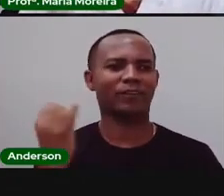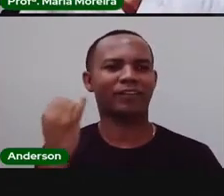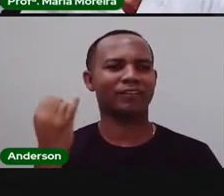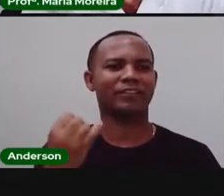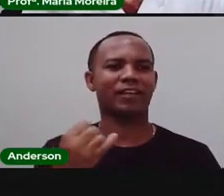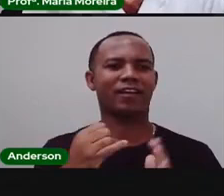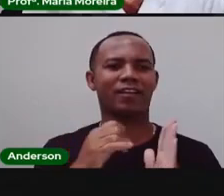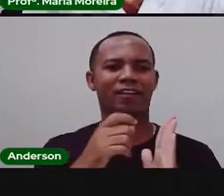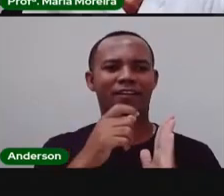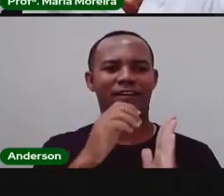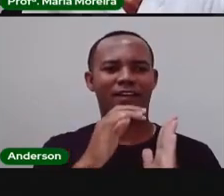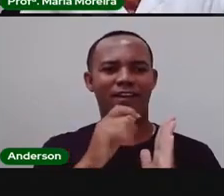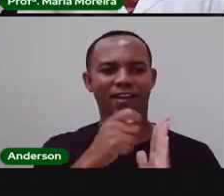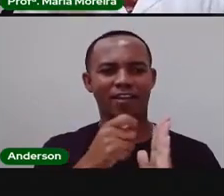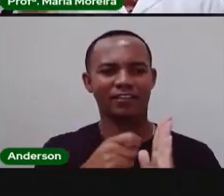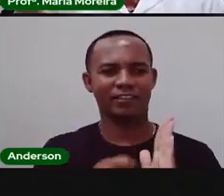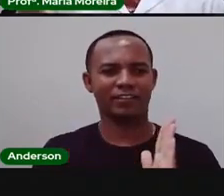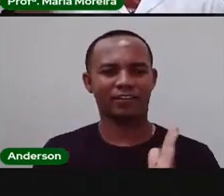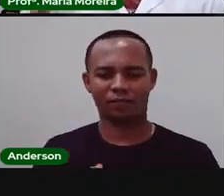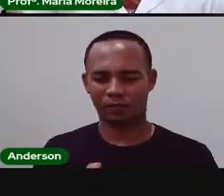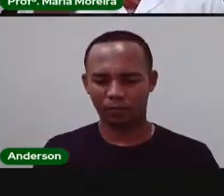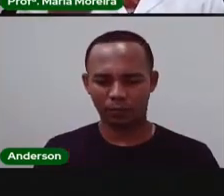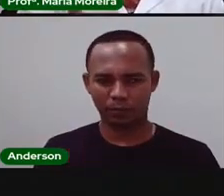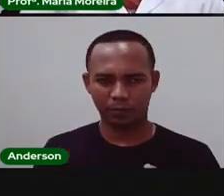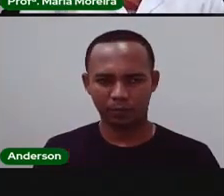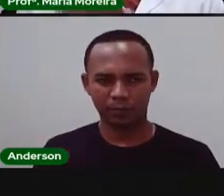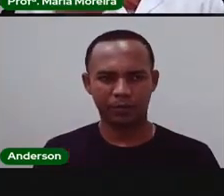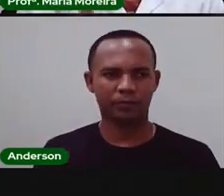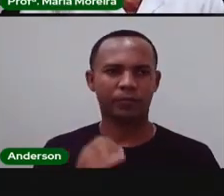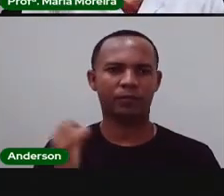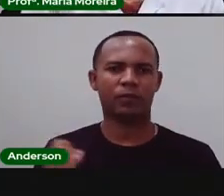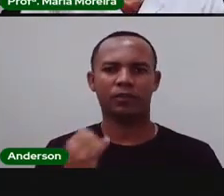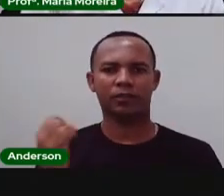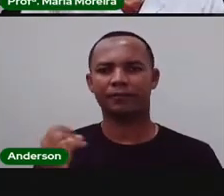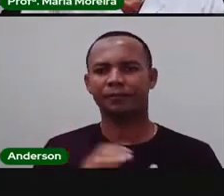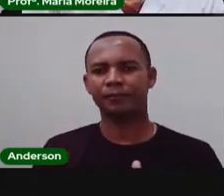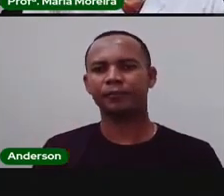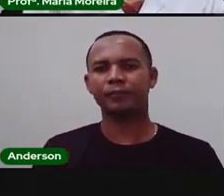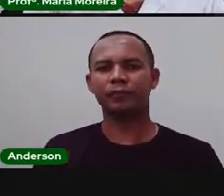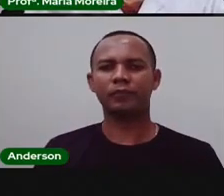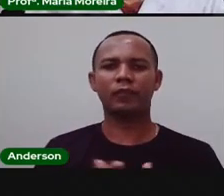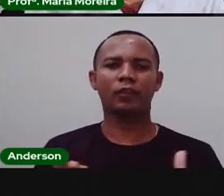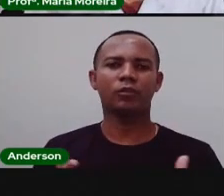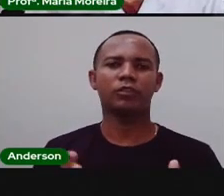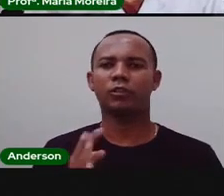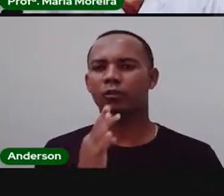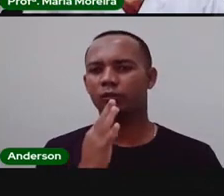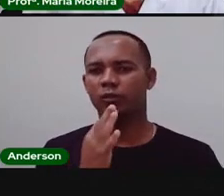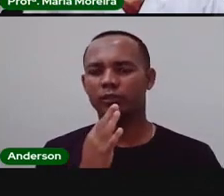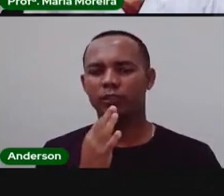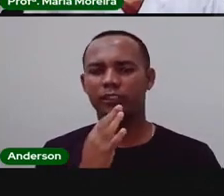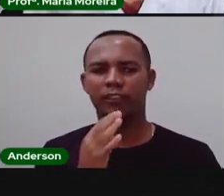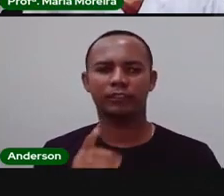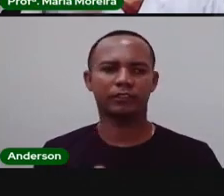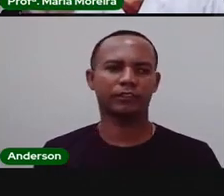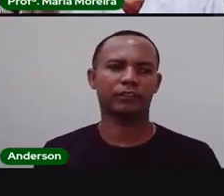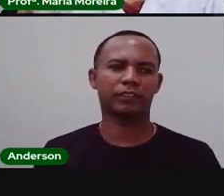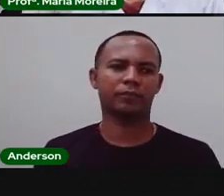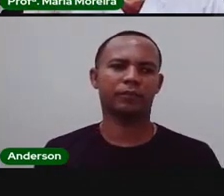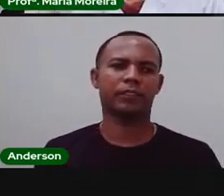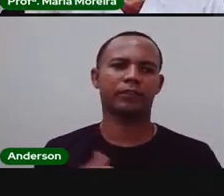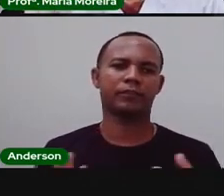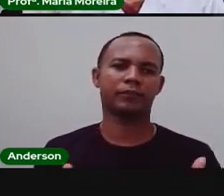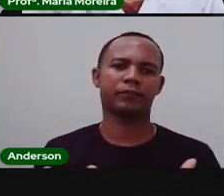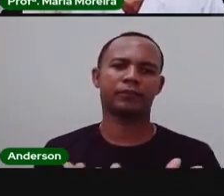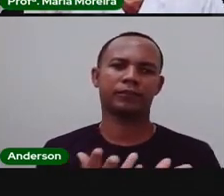Exercitar. Bom, mas nem sempre a escrita, como a gente conhece hoje, ela existiu. Houve também o quê? As